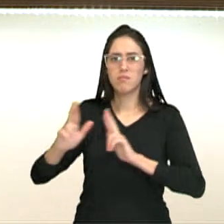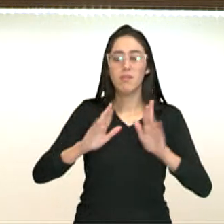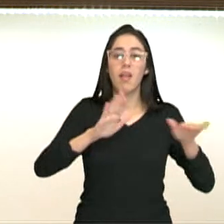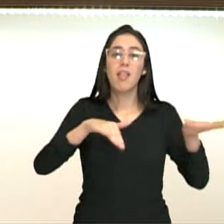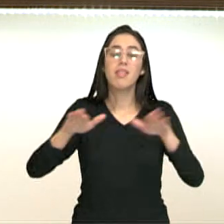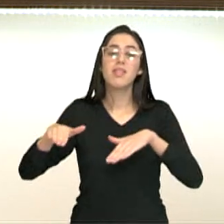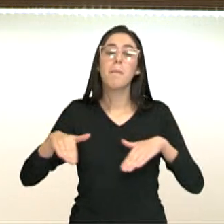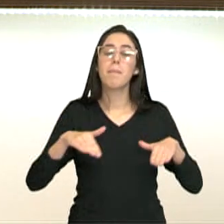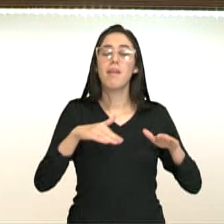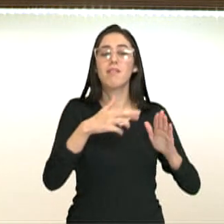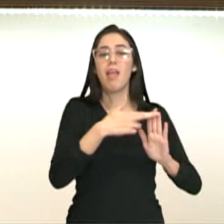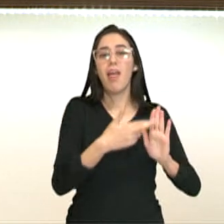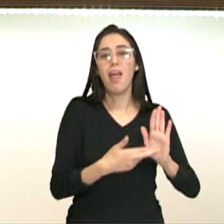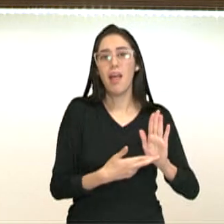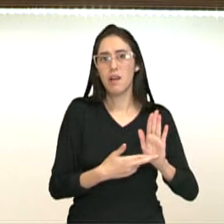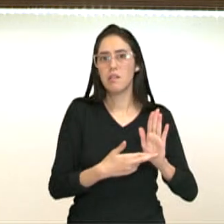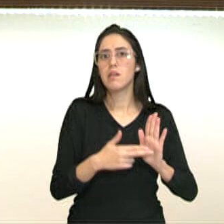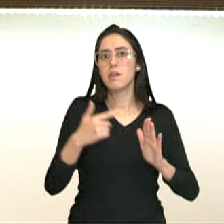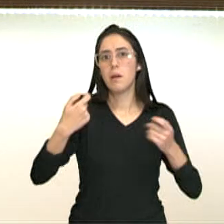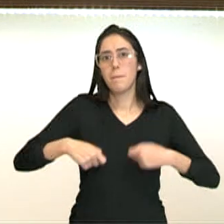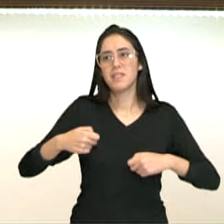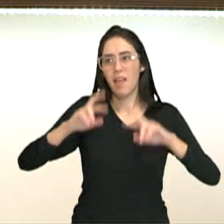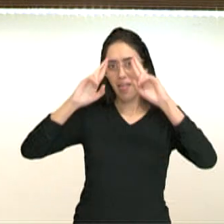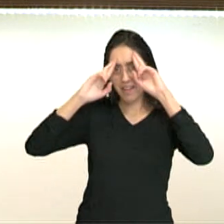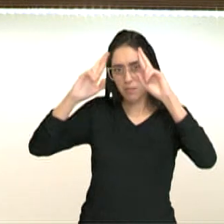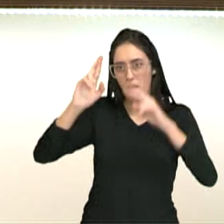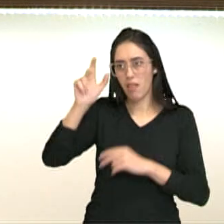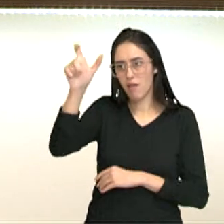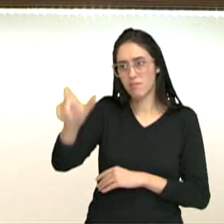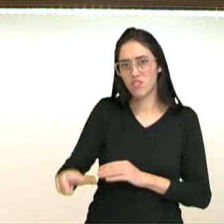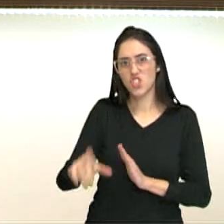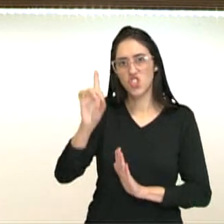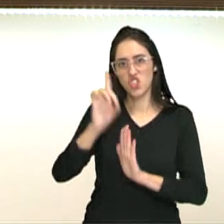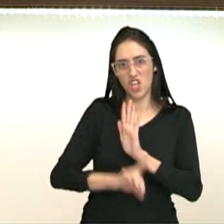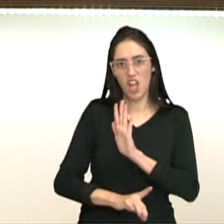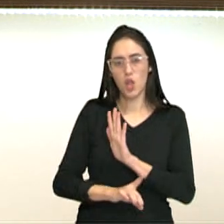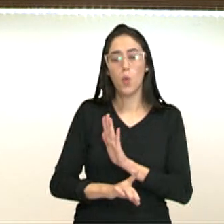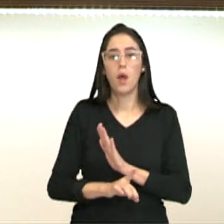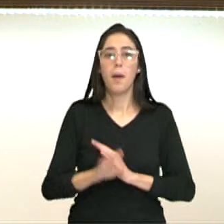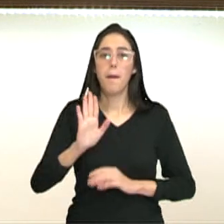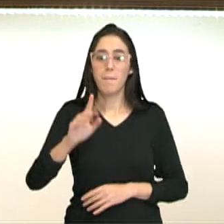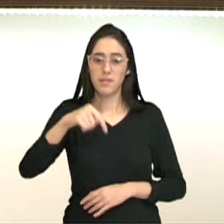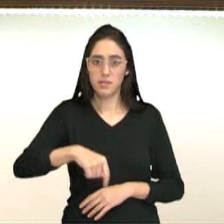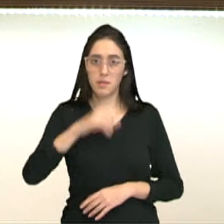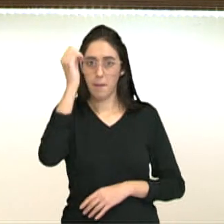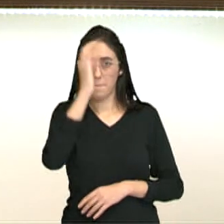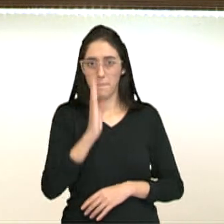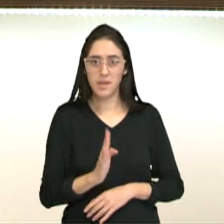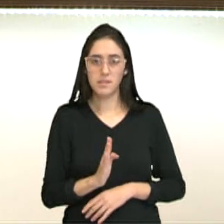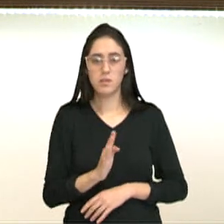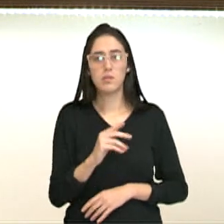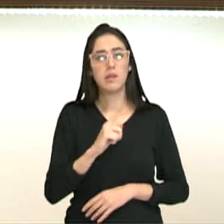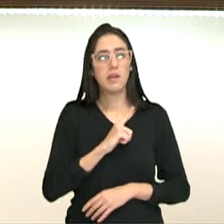de respeitar o direito do outro. Mas, porém, no Brasil, então, a gente tem alguns fenômenos